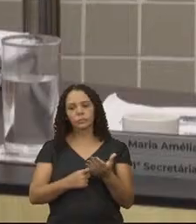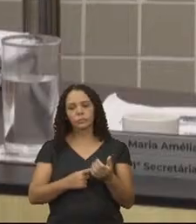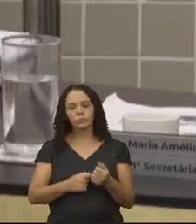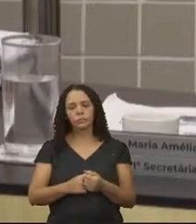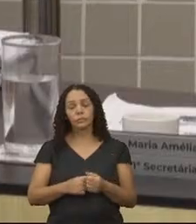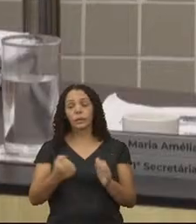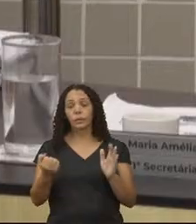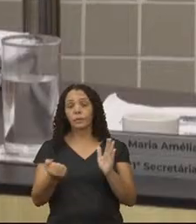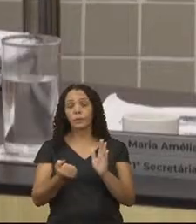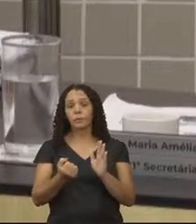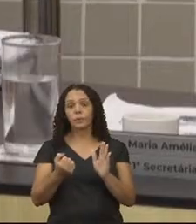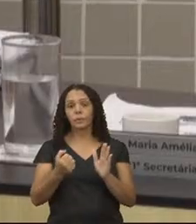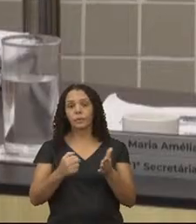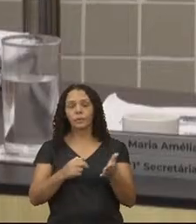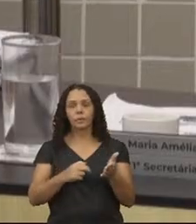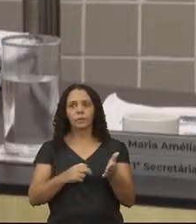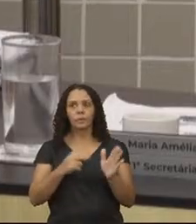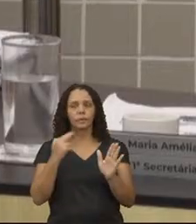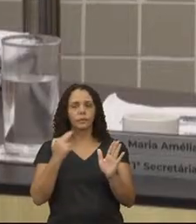a assinatura da Lei